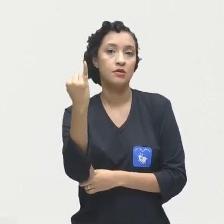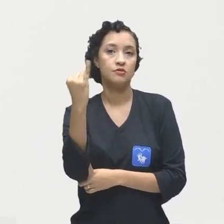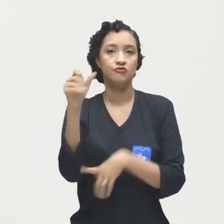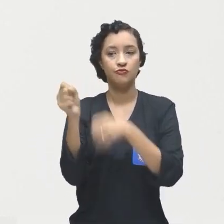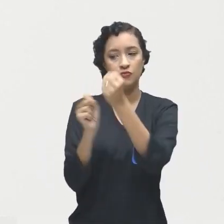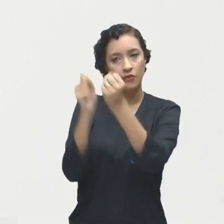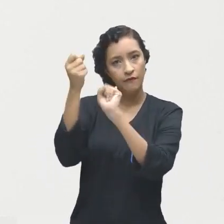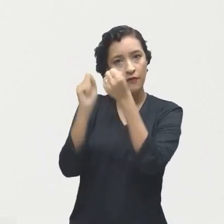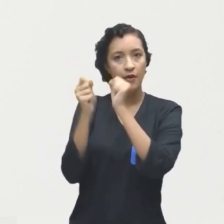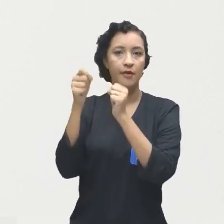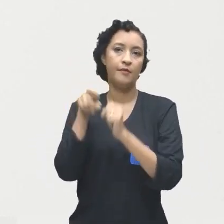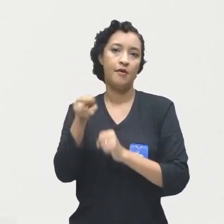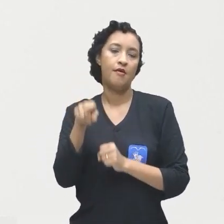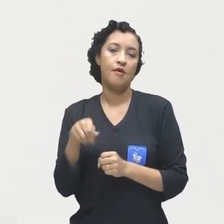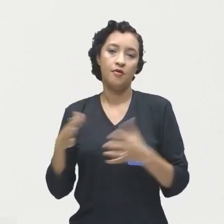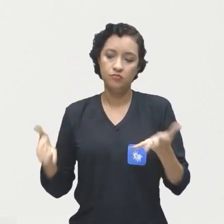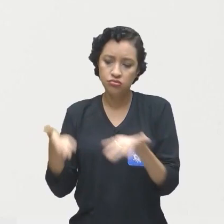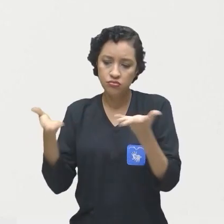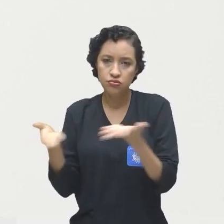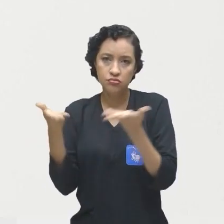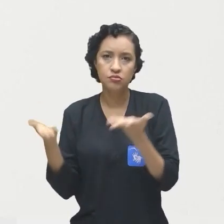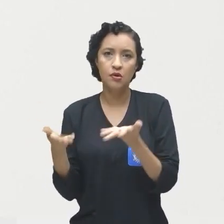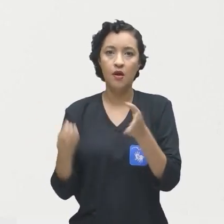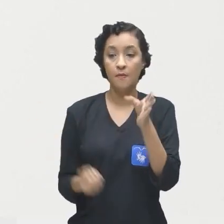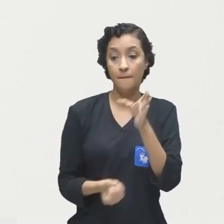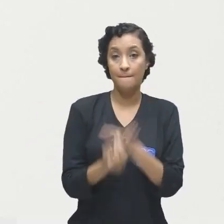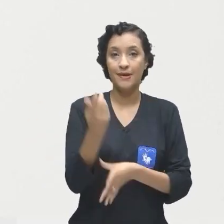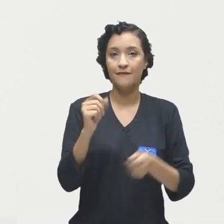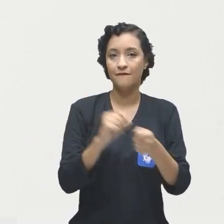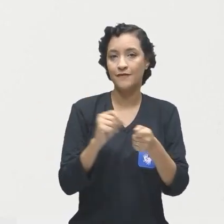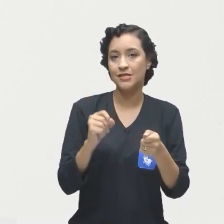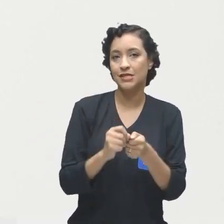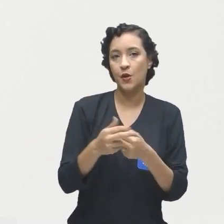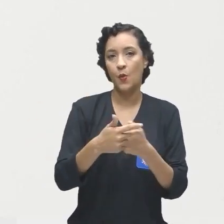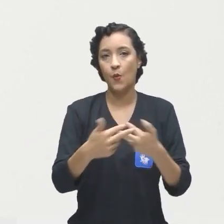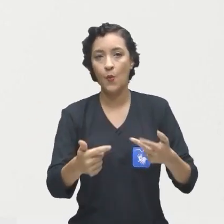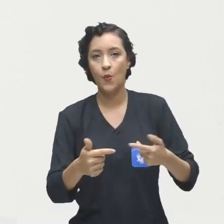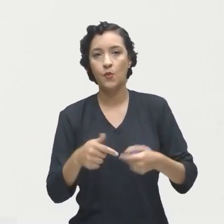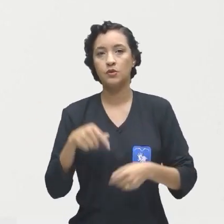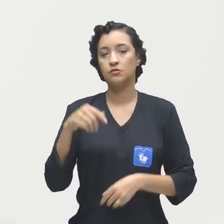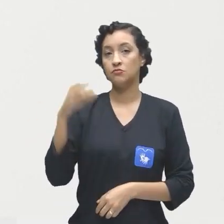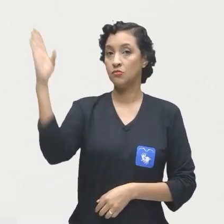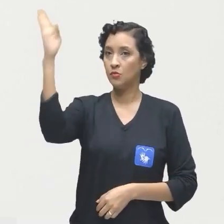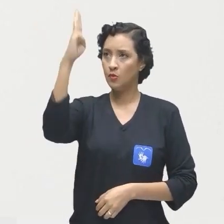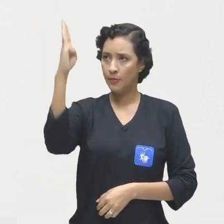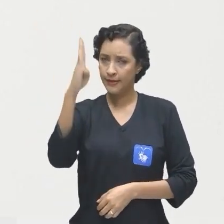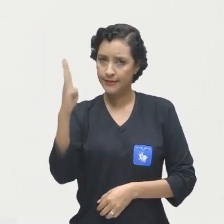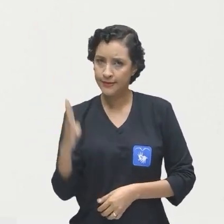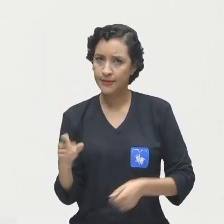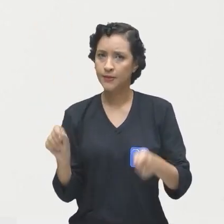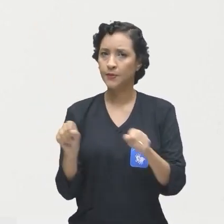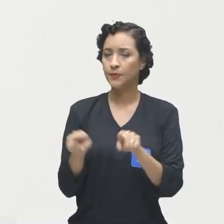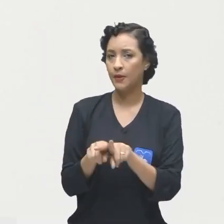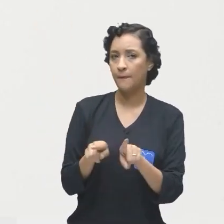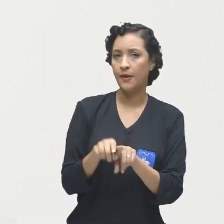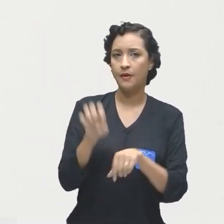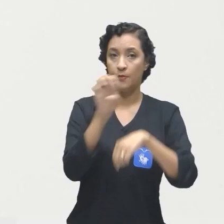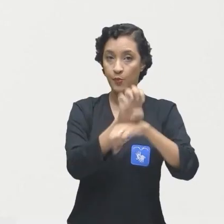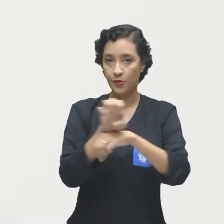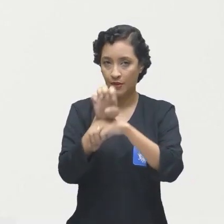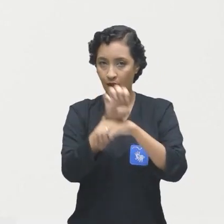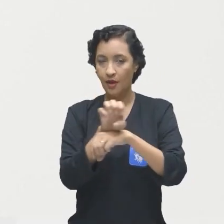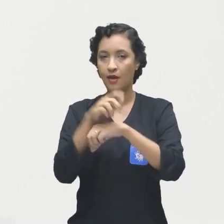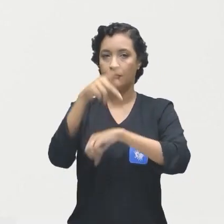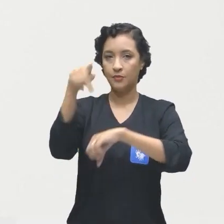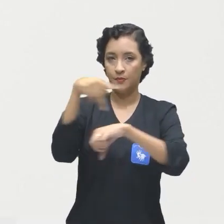riquezas para o nosso país, para o nosso município, o estado onde você mora. Ok, crianças?